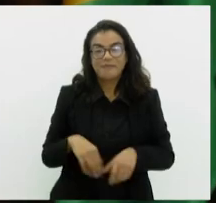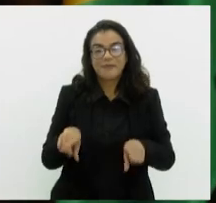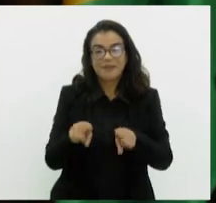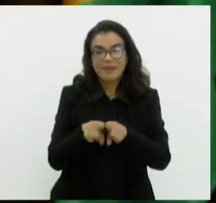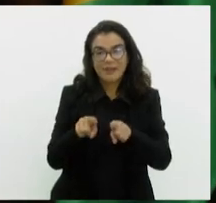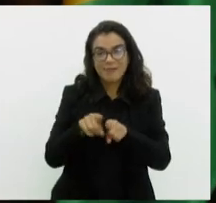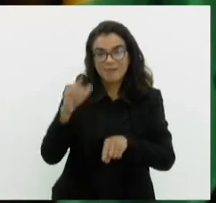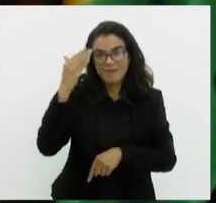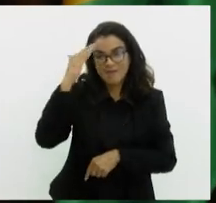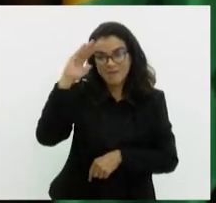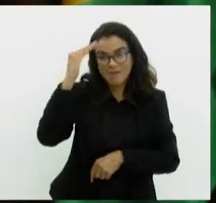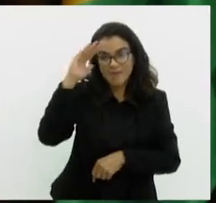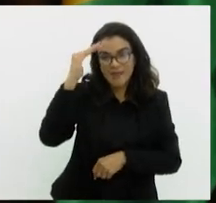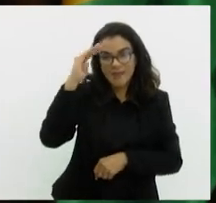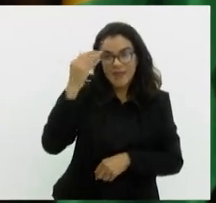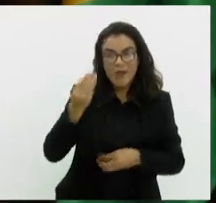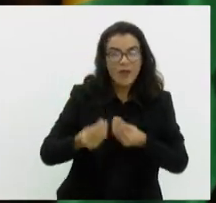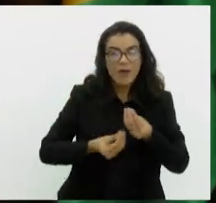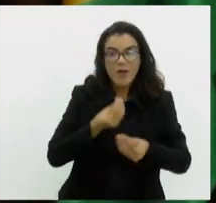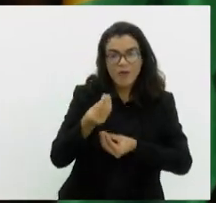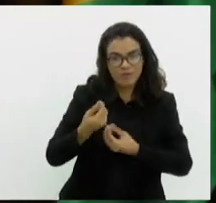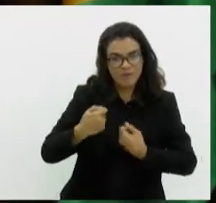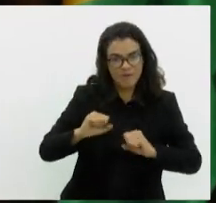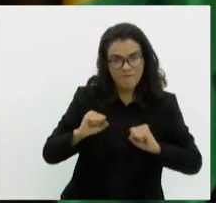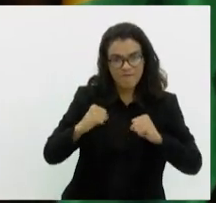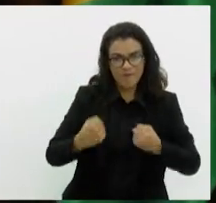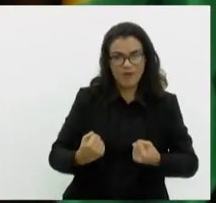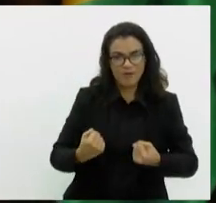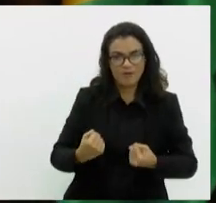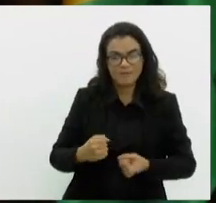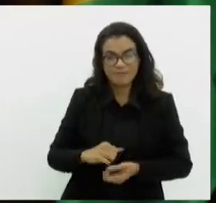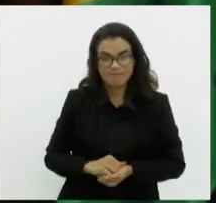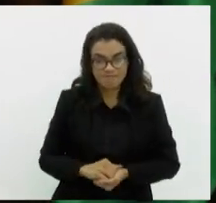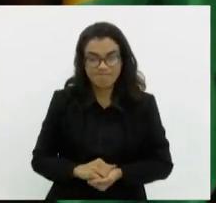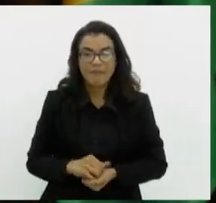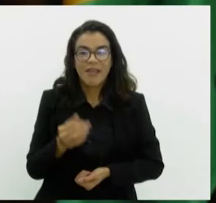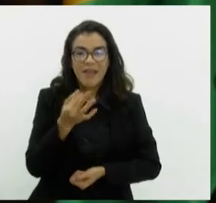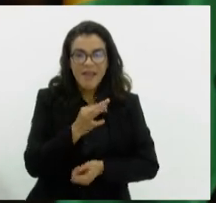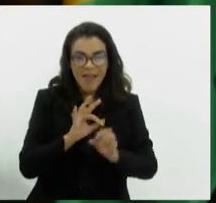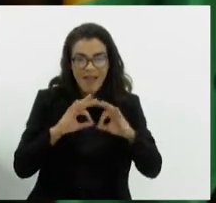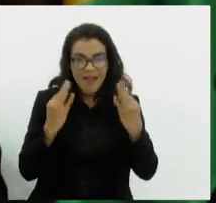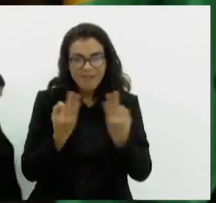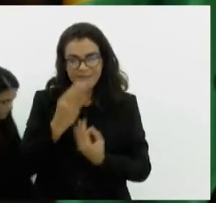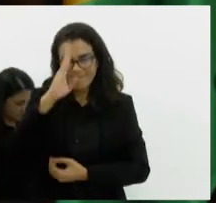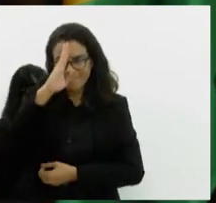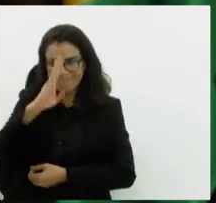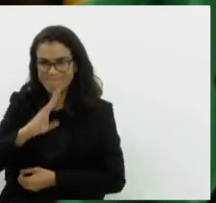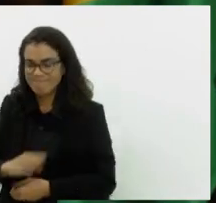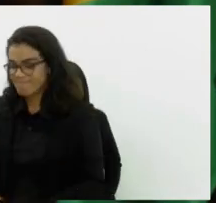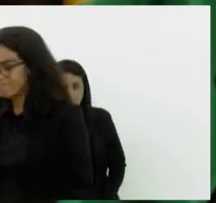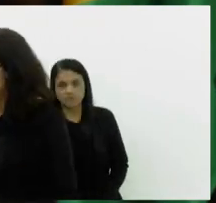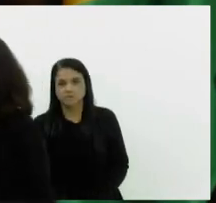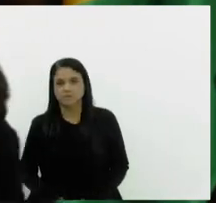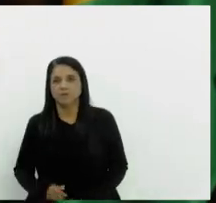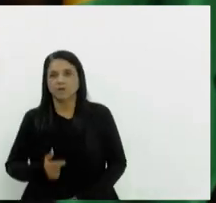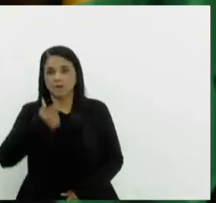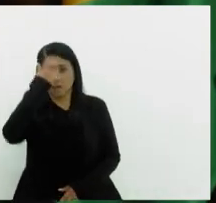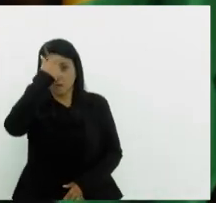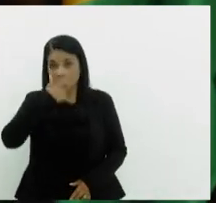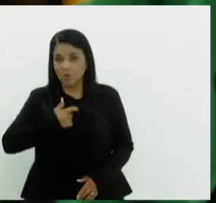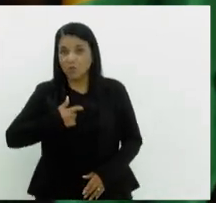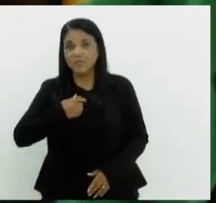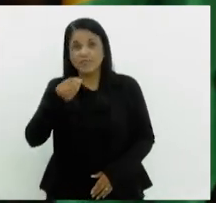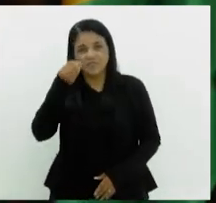entender como nós tínhamos que ser fortes. E a família é fundamental. Eu